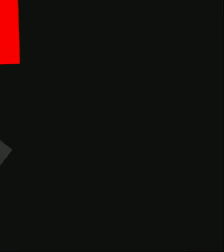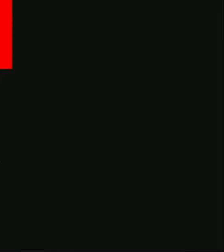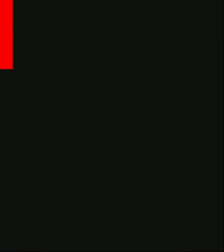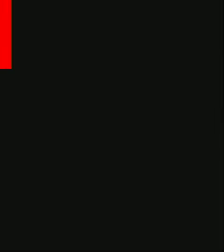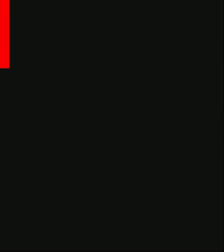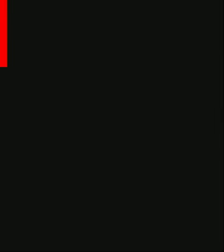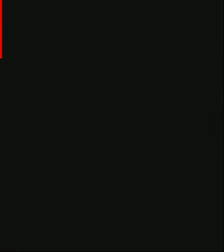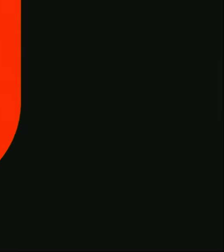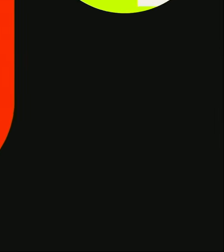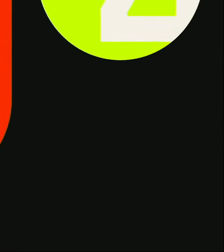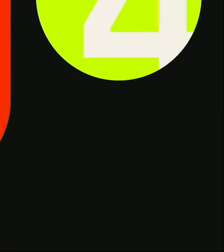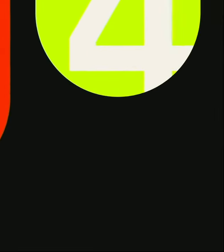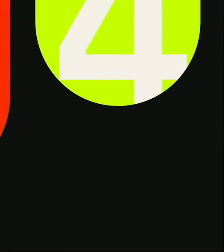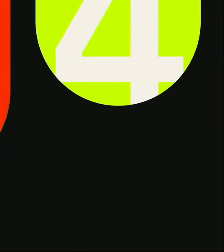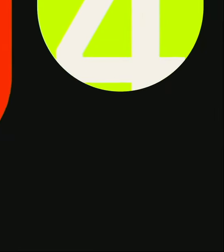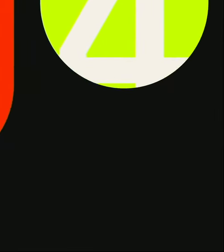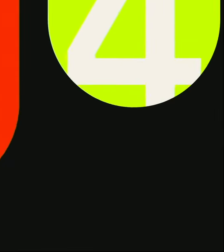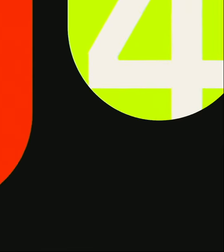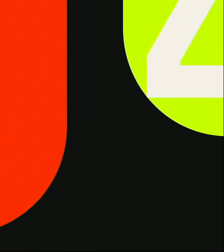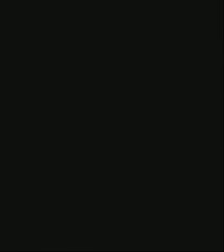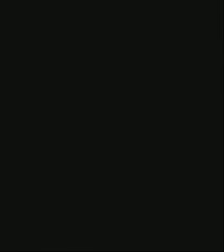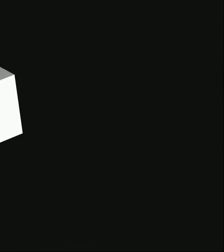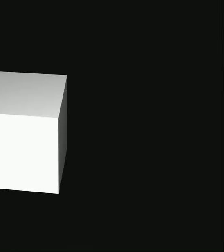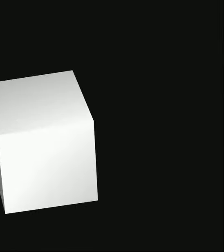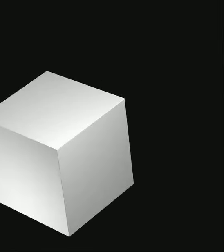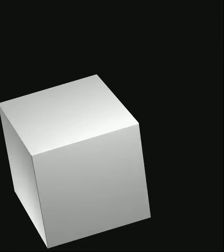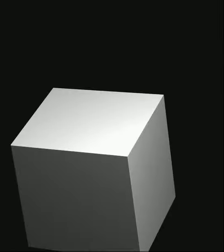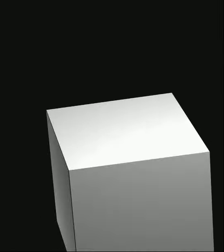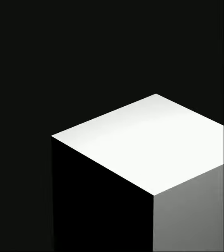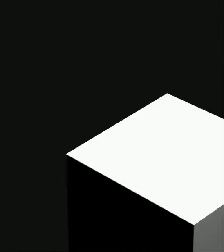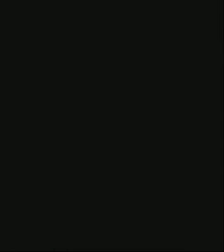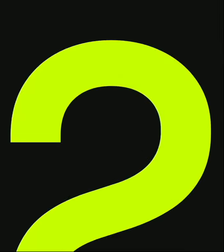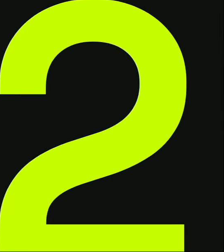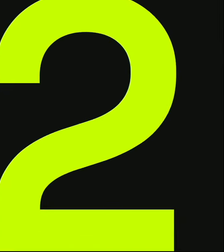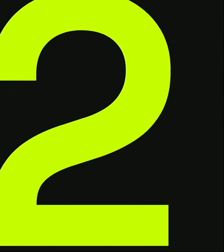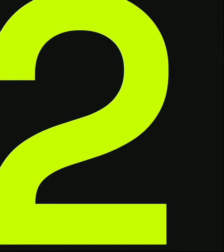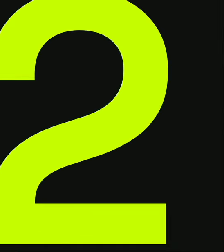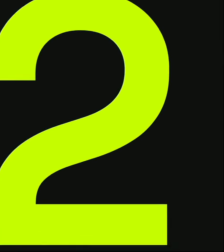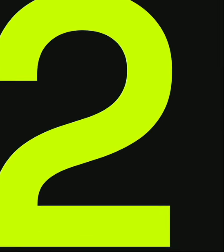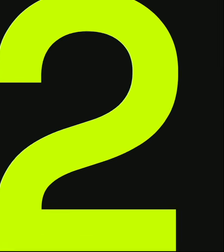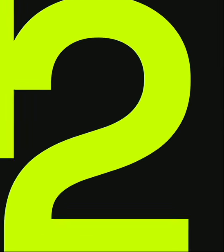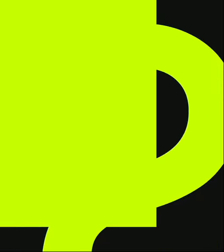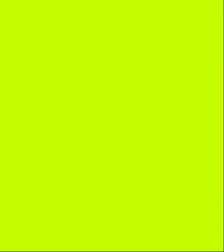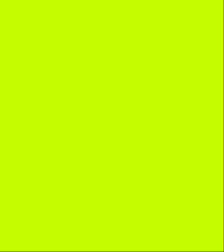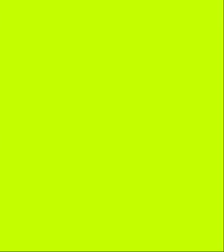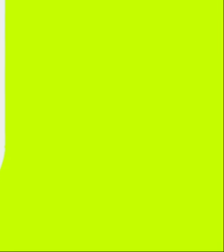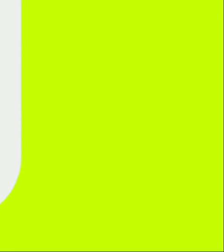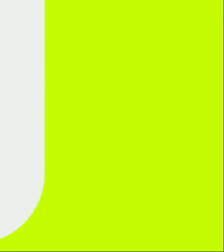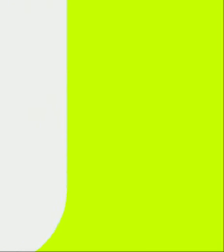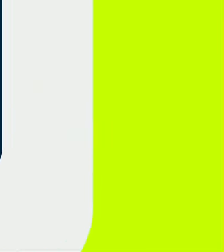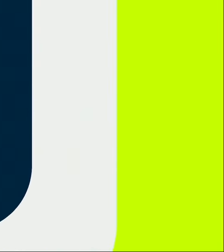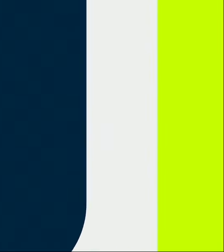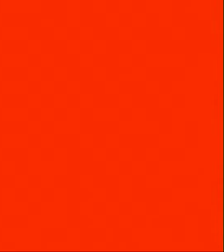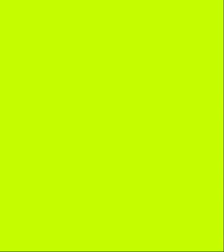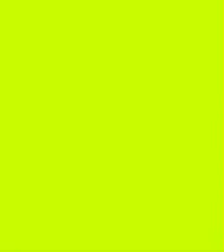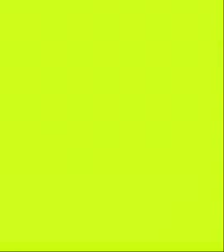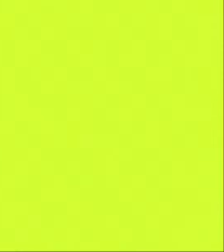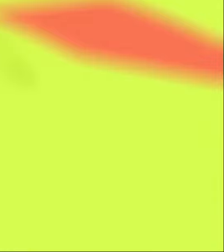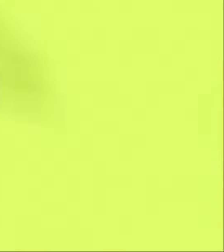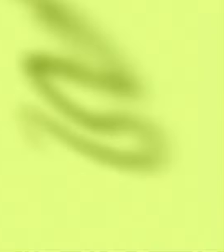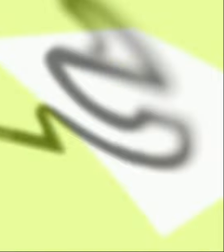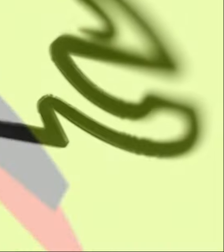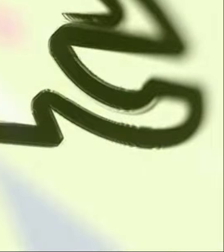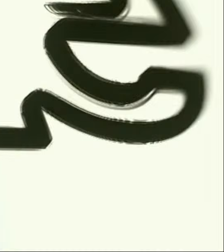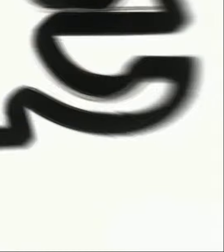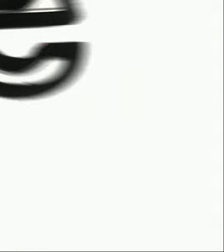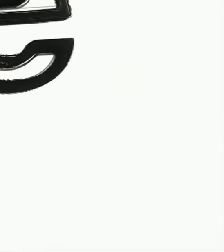I'll never get used to this. This is how I wanna live. Forever we'll be singing